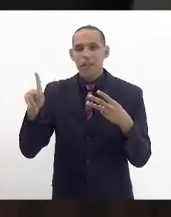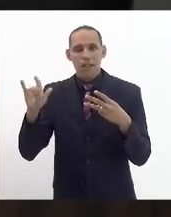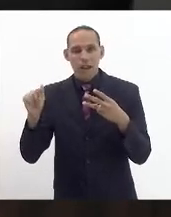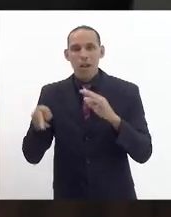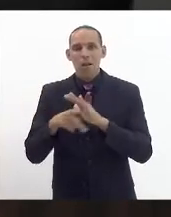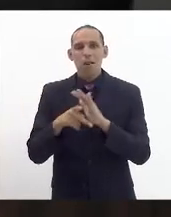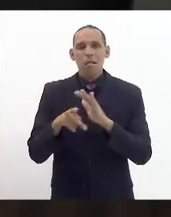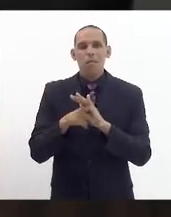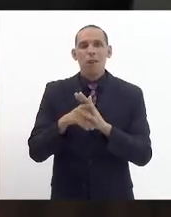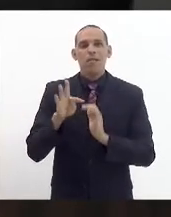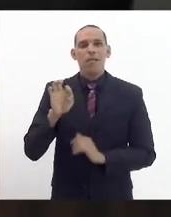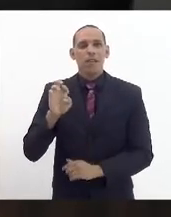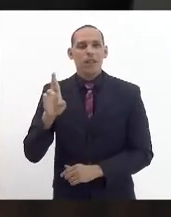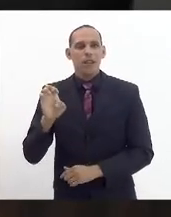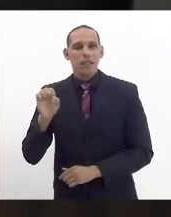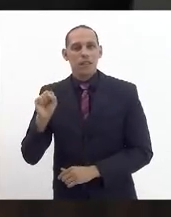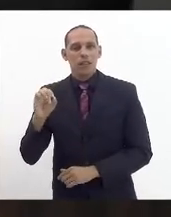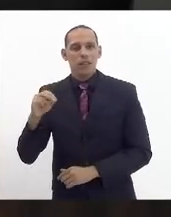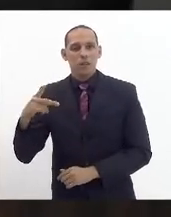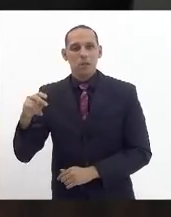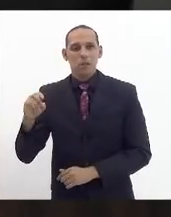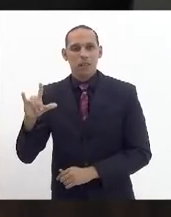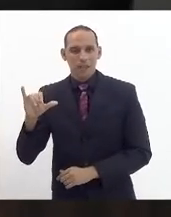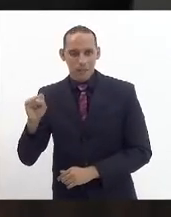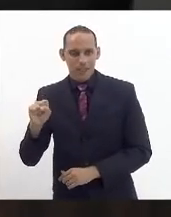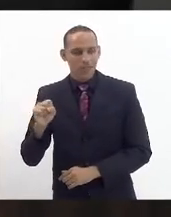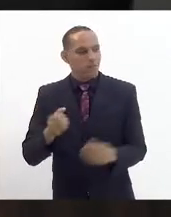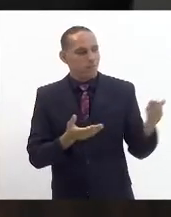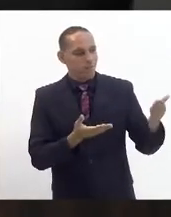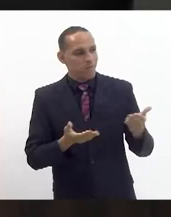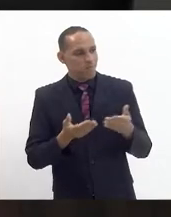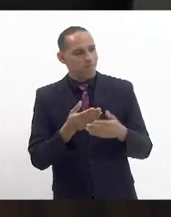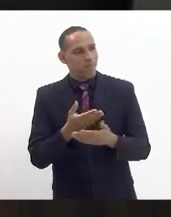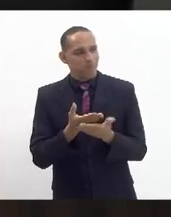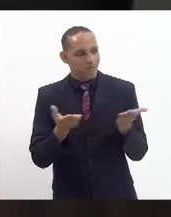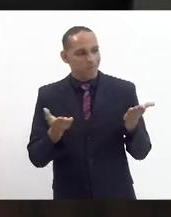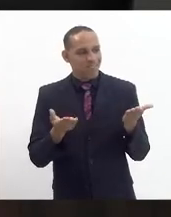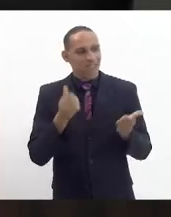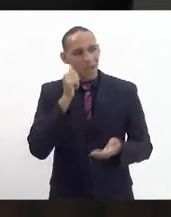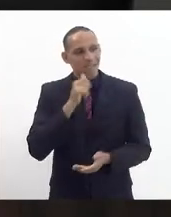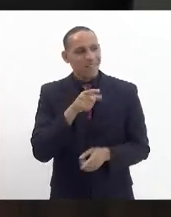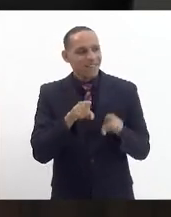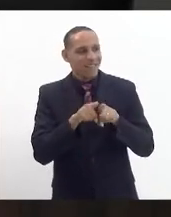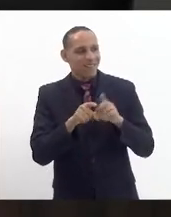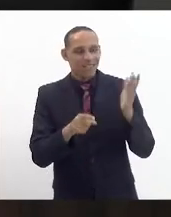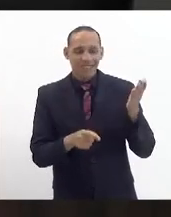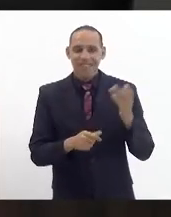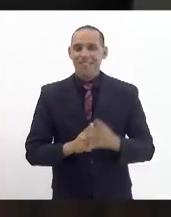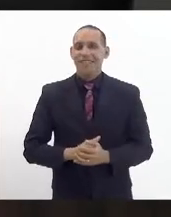Teresópolis. Sejam todos bem-vindos e bem-vinda.